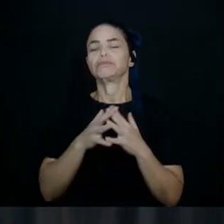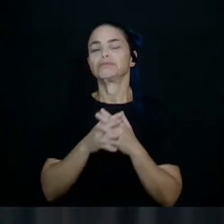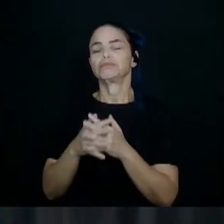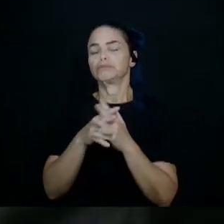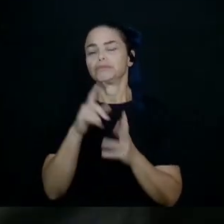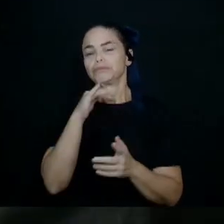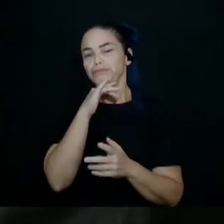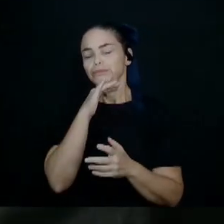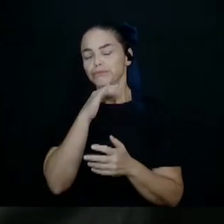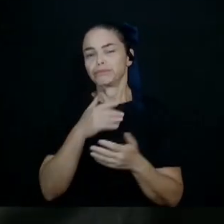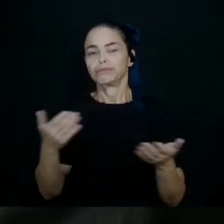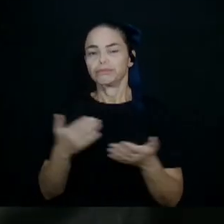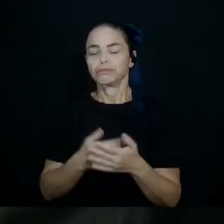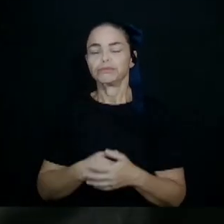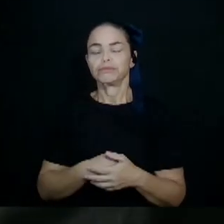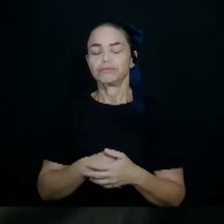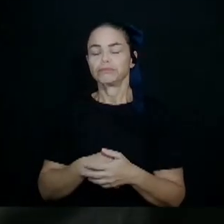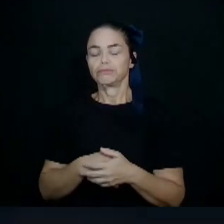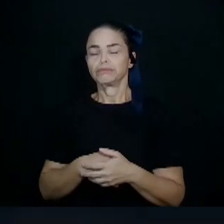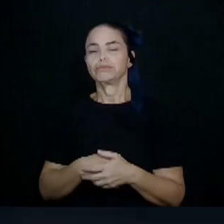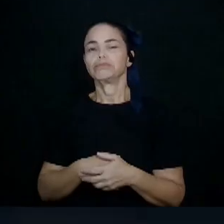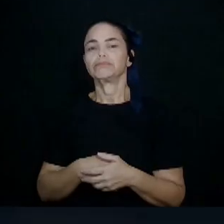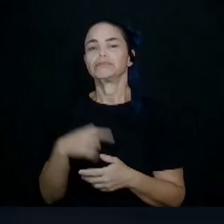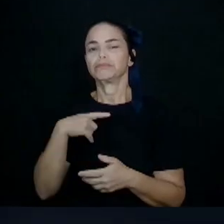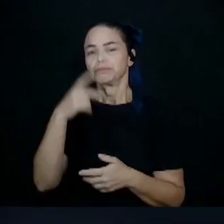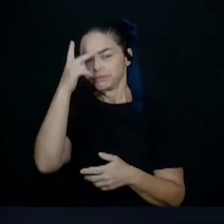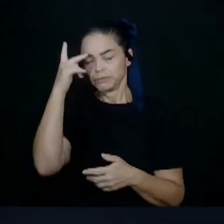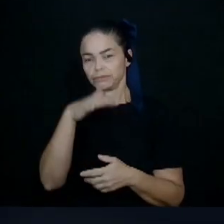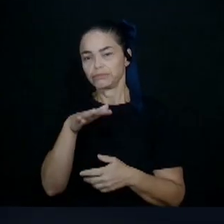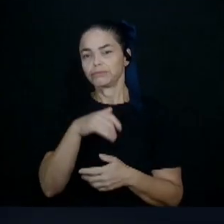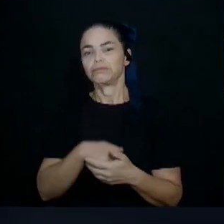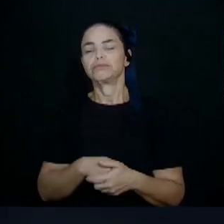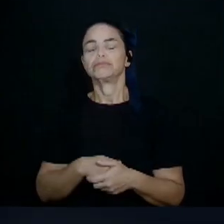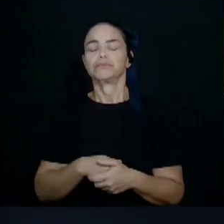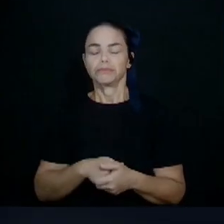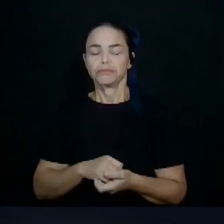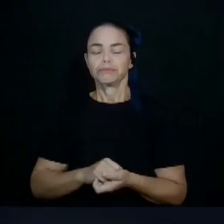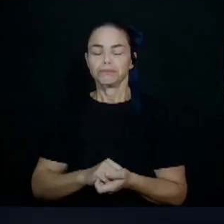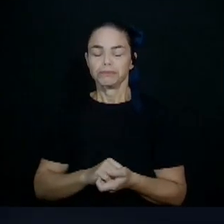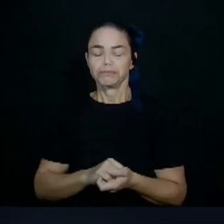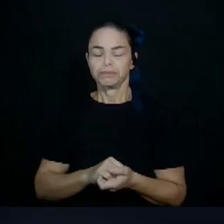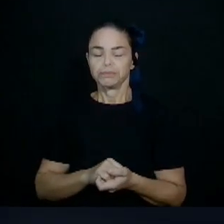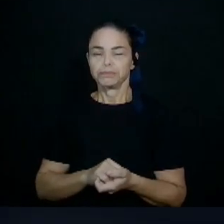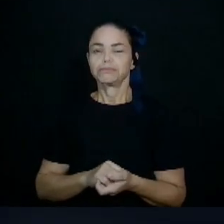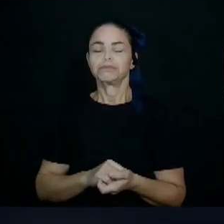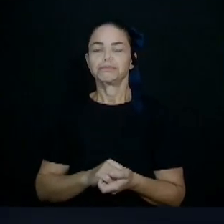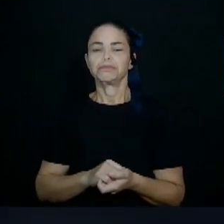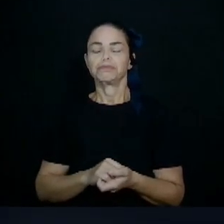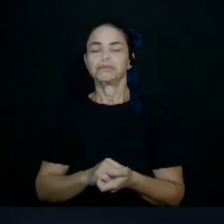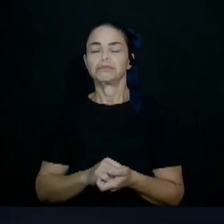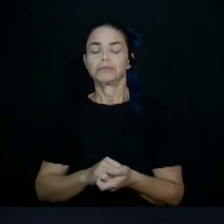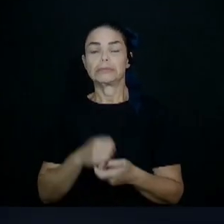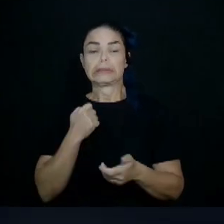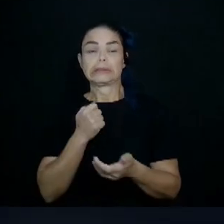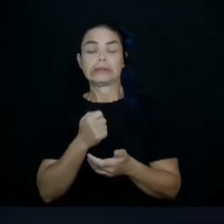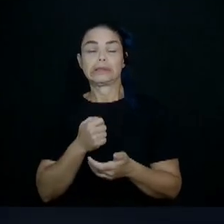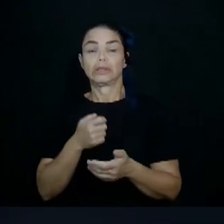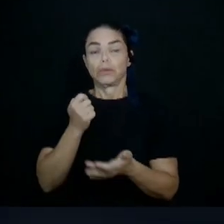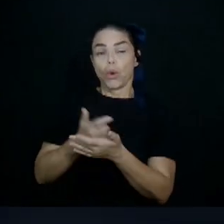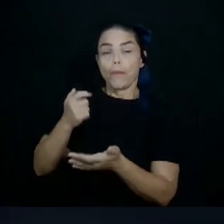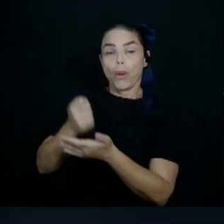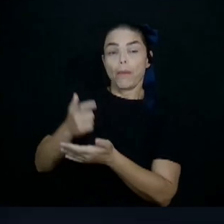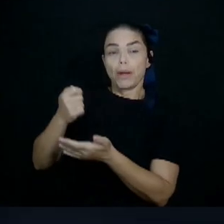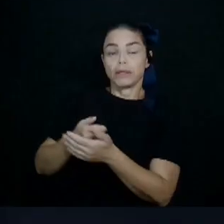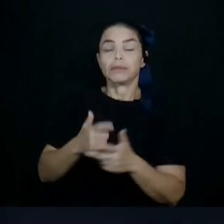Excelente. Agora, doutora, tem pessoas que têm, né, essa compulsão em comprar